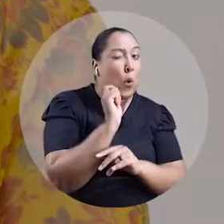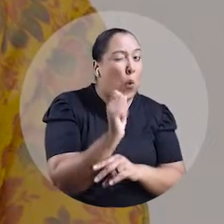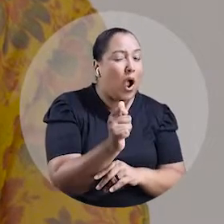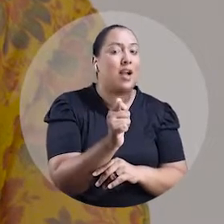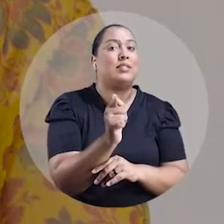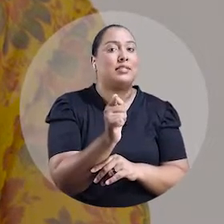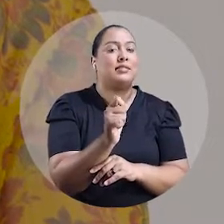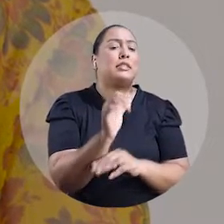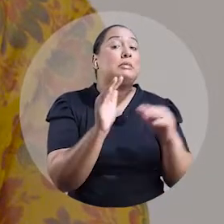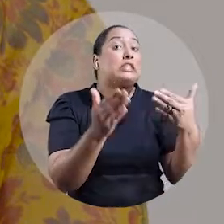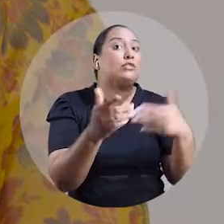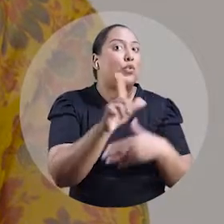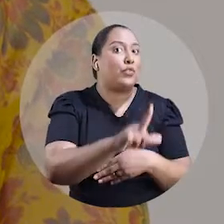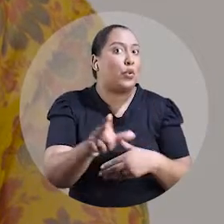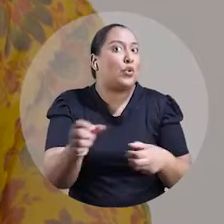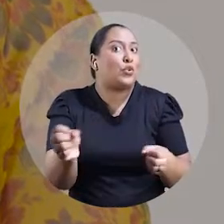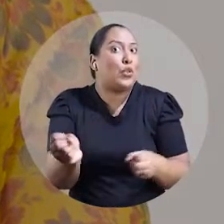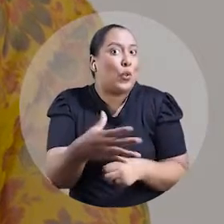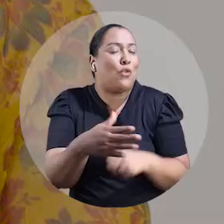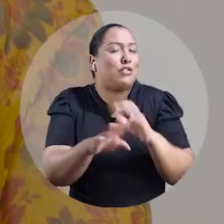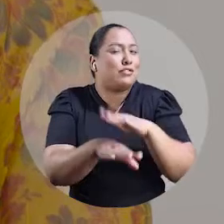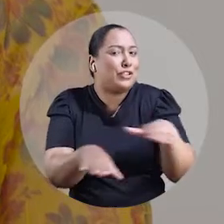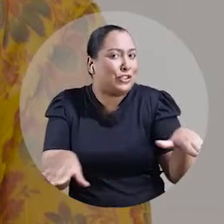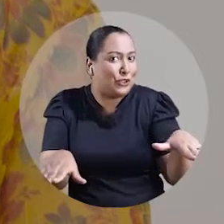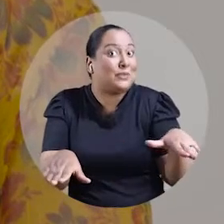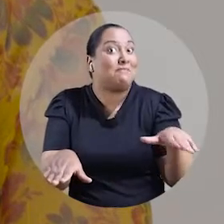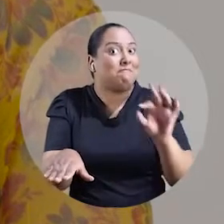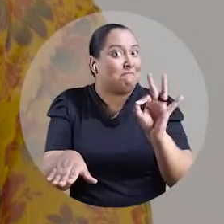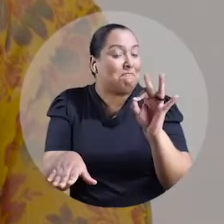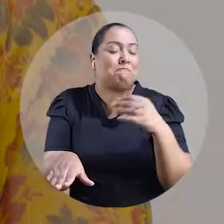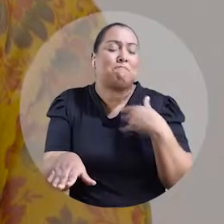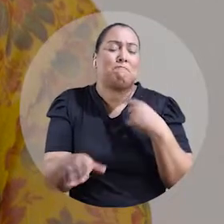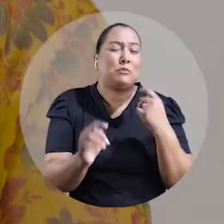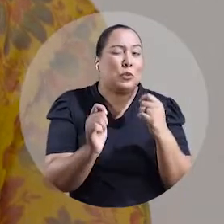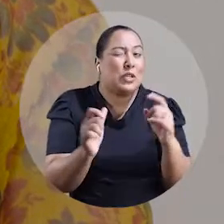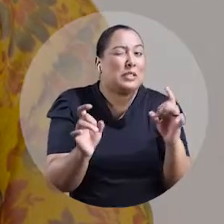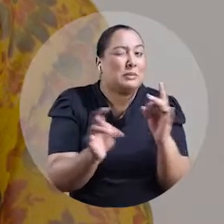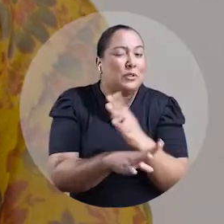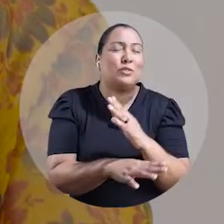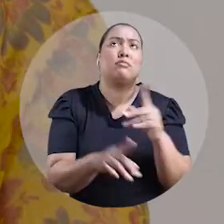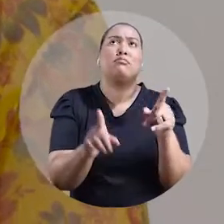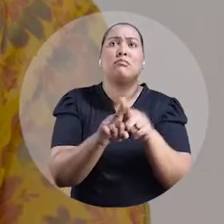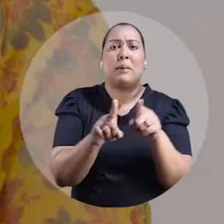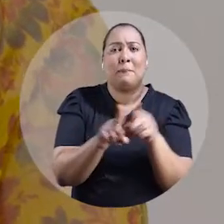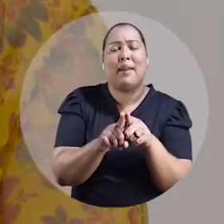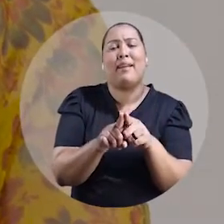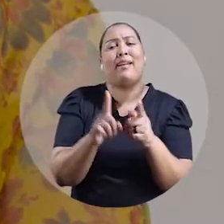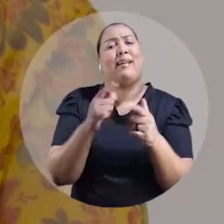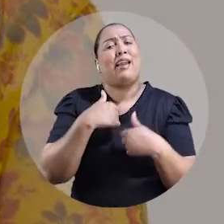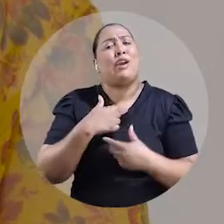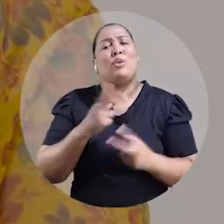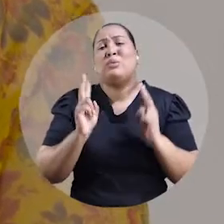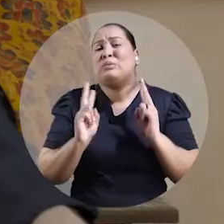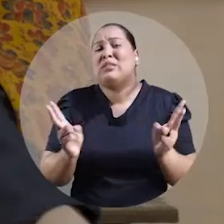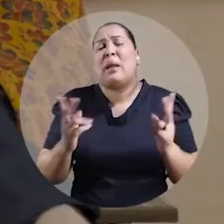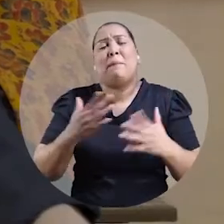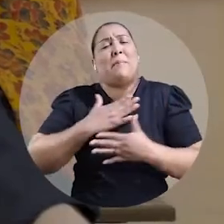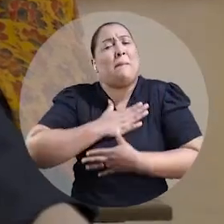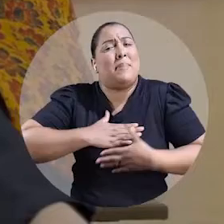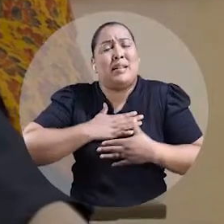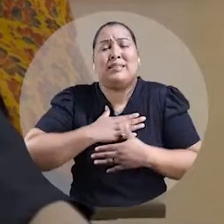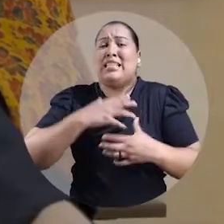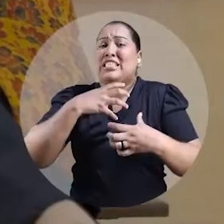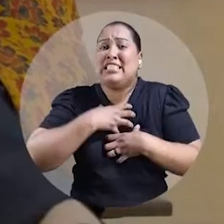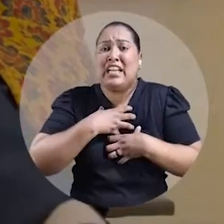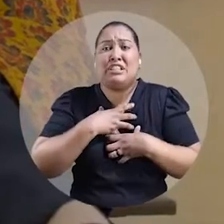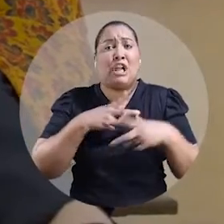né, de literatura infantil juvenil. E é isso. Mas também sinto prazer da